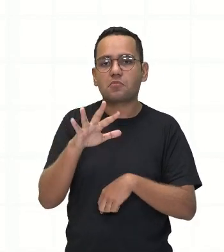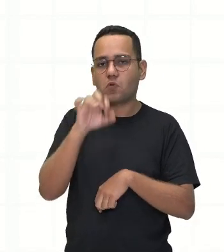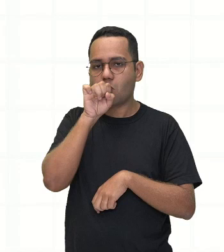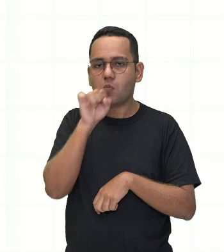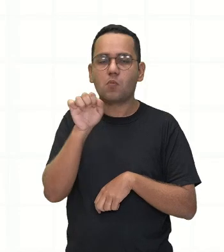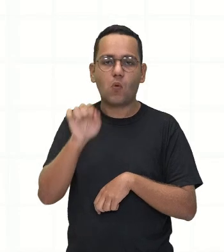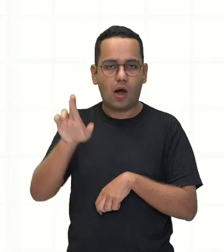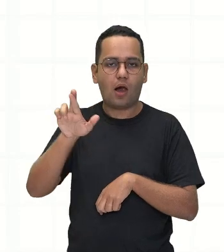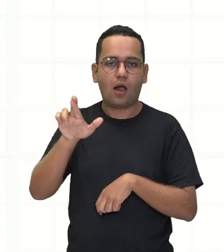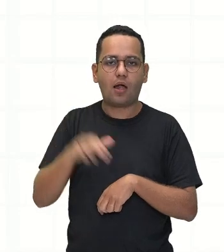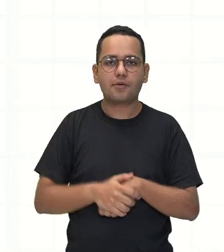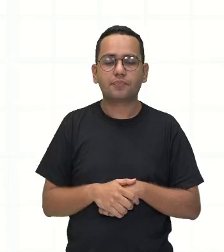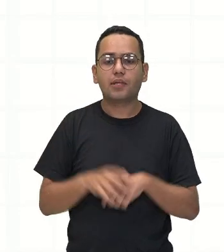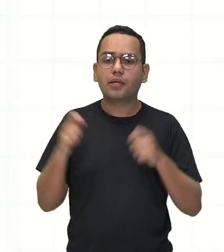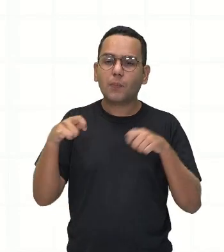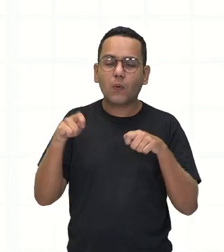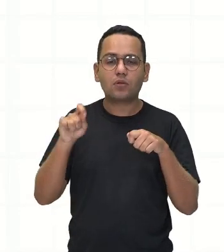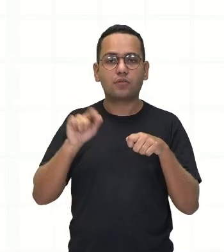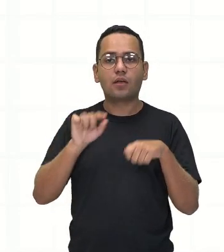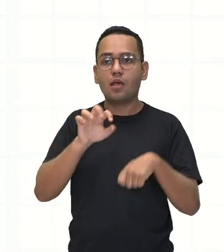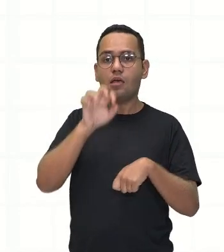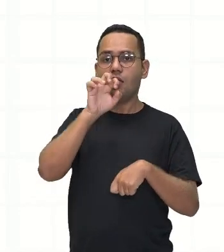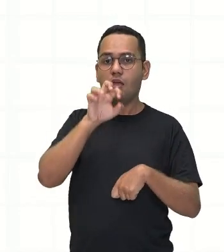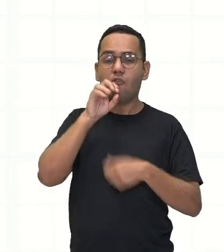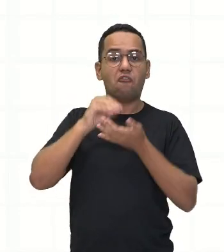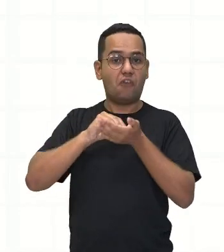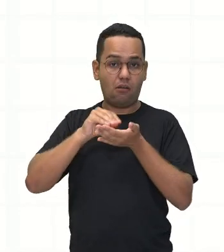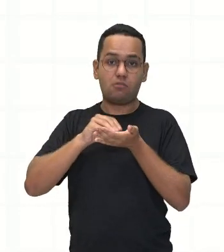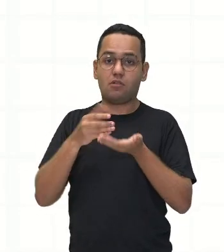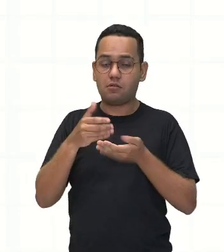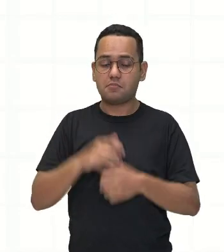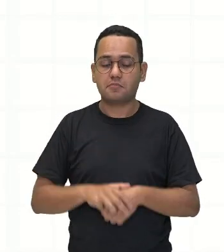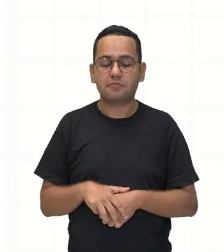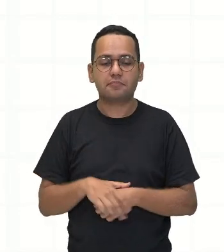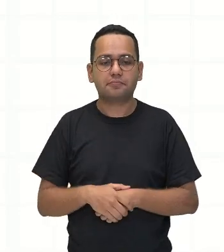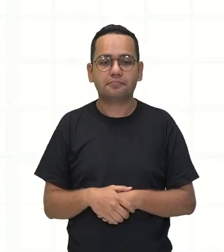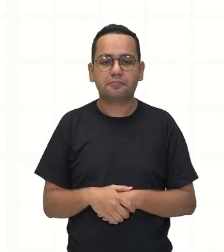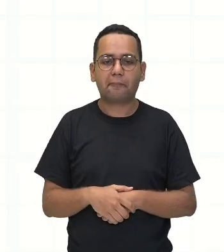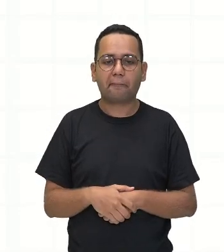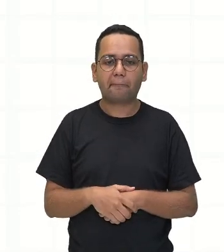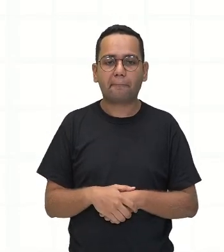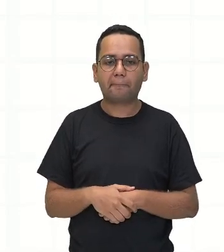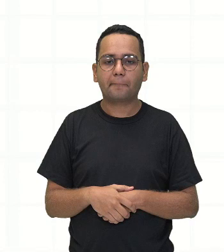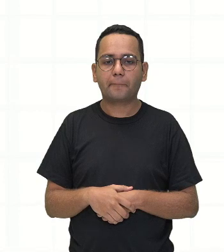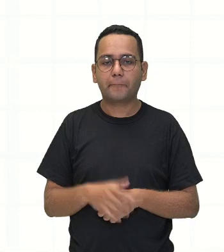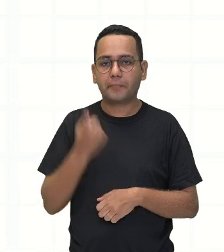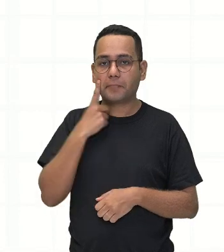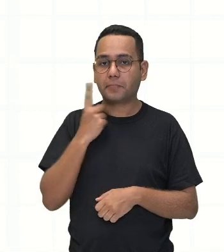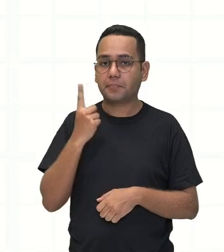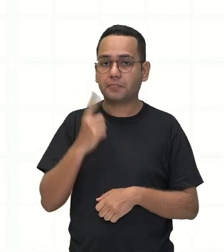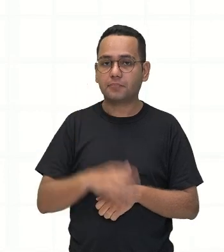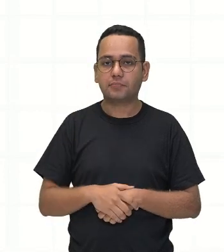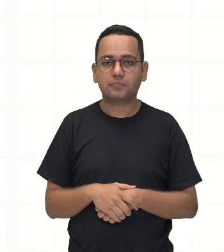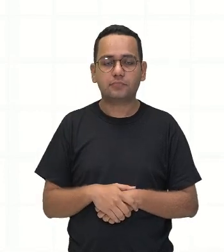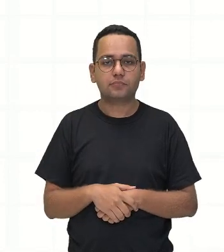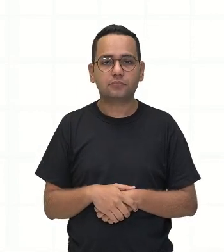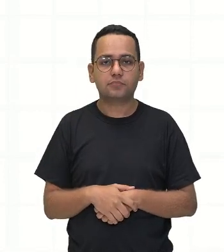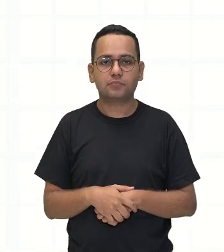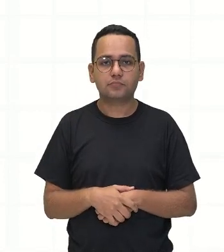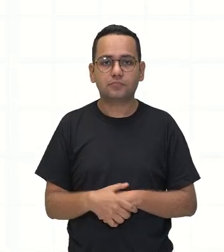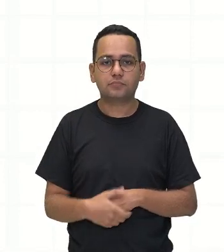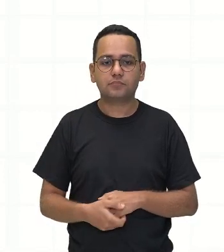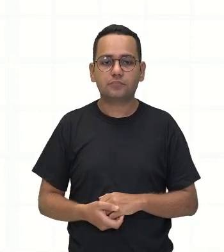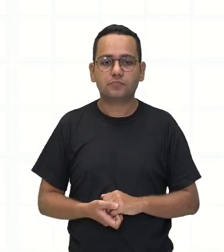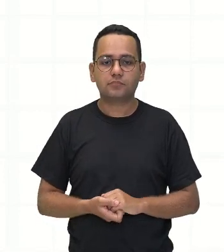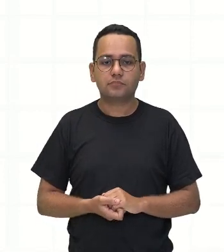causar asfixia, tá? Então, esse ali é o monóxido de carbono, como nós vimos